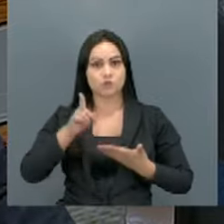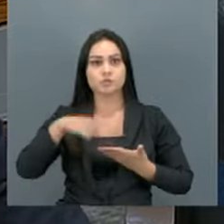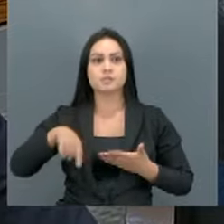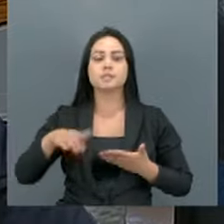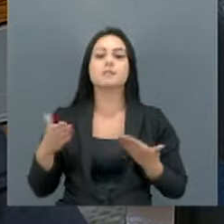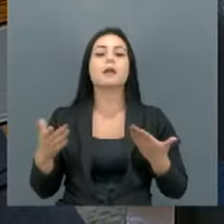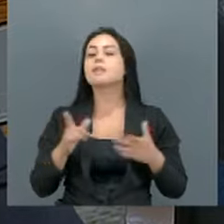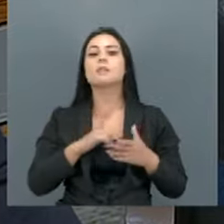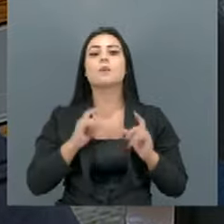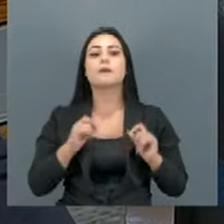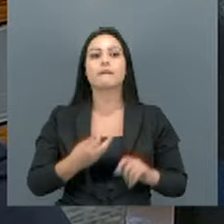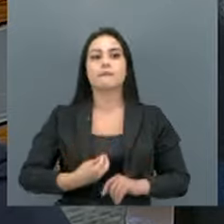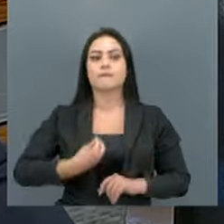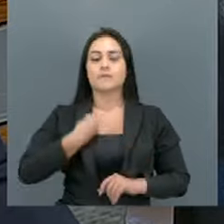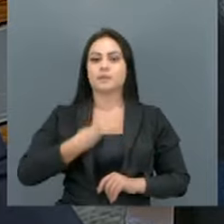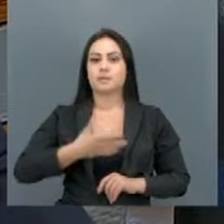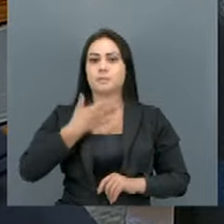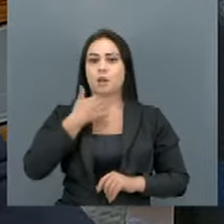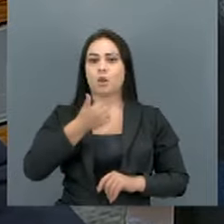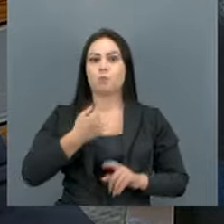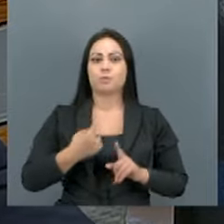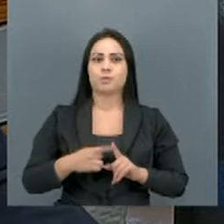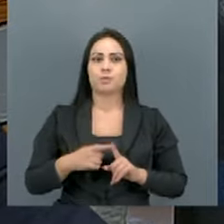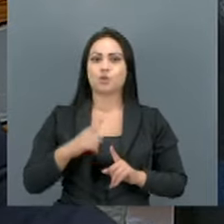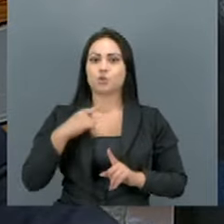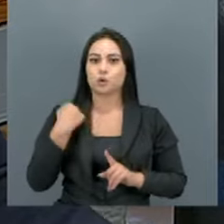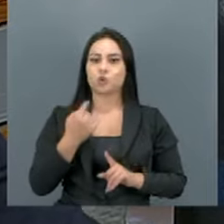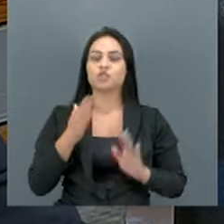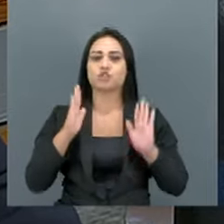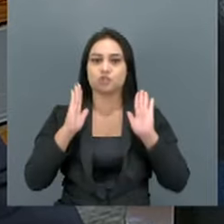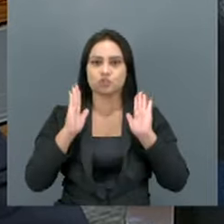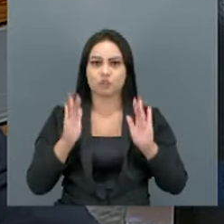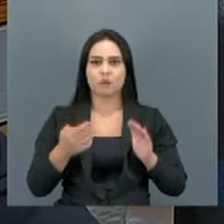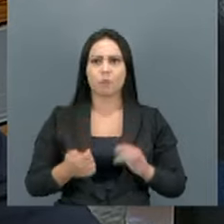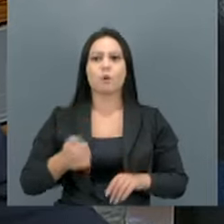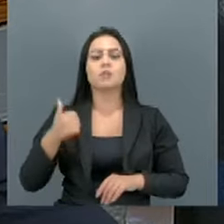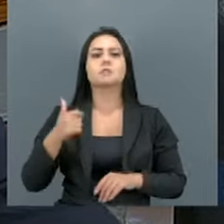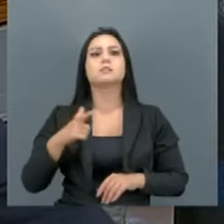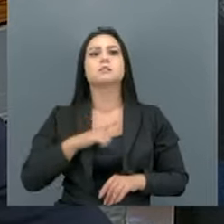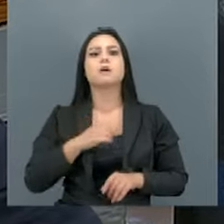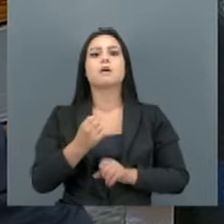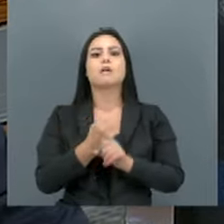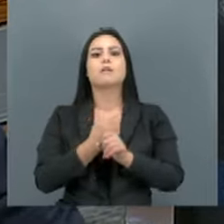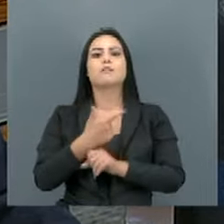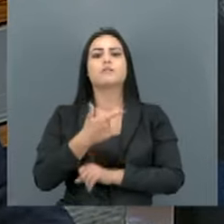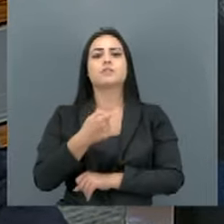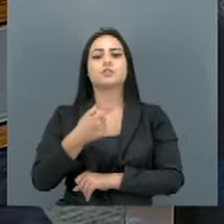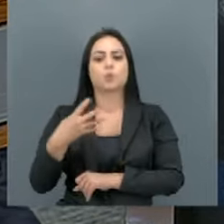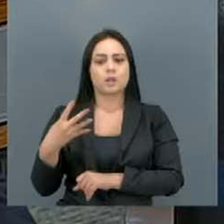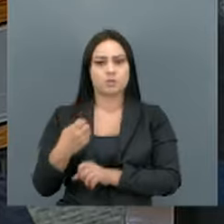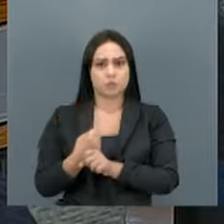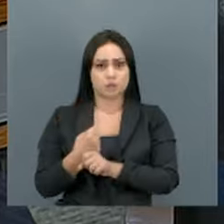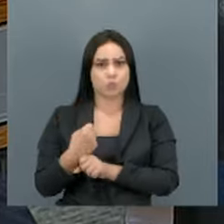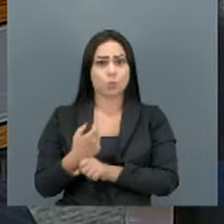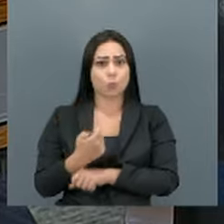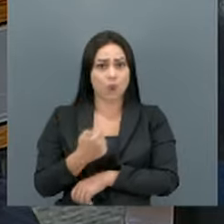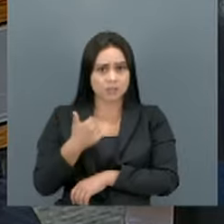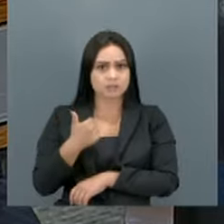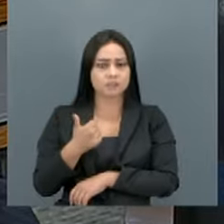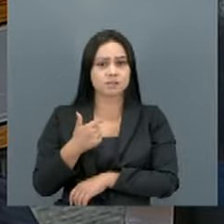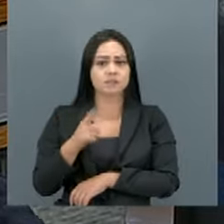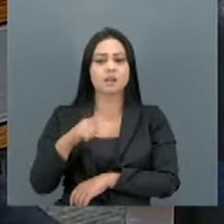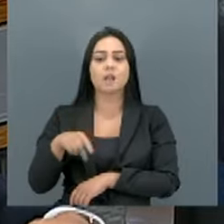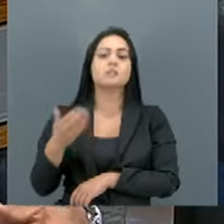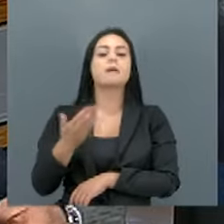ter uma vida melhor, porque nós já estamos praticamente no ano 2024 e o que eles